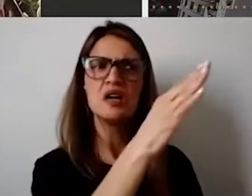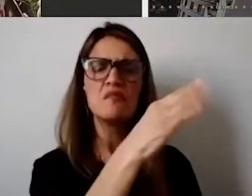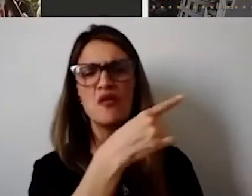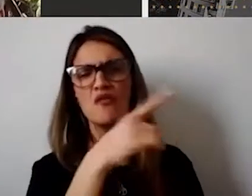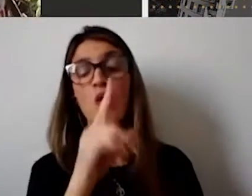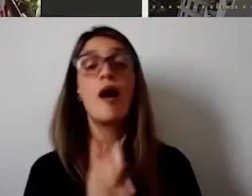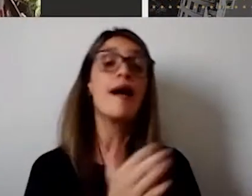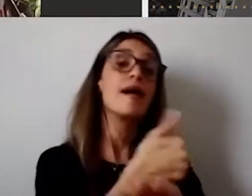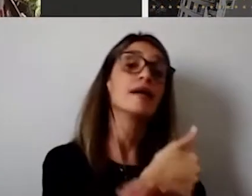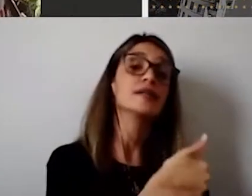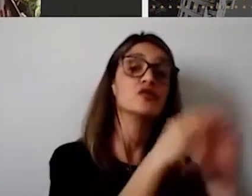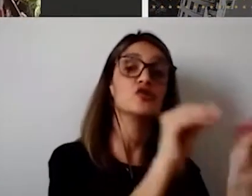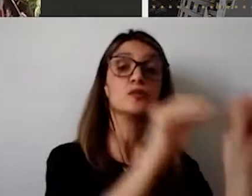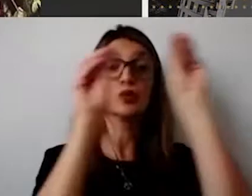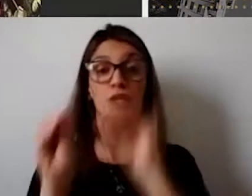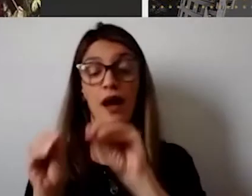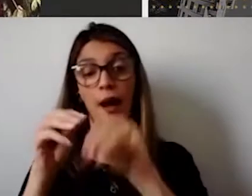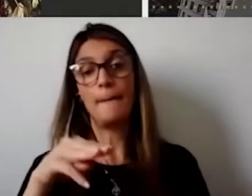né?